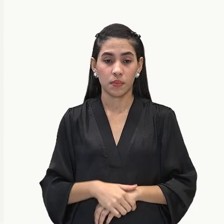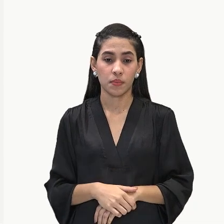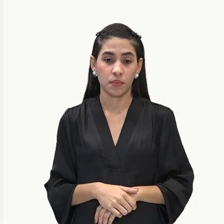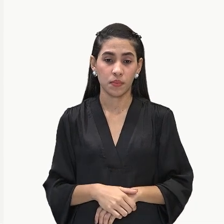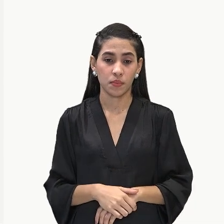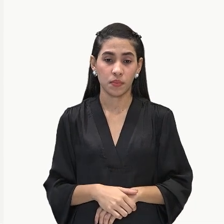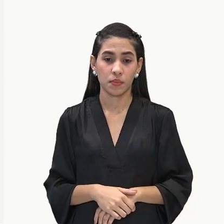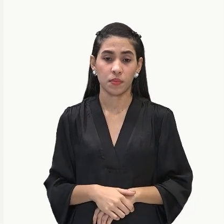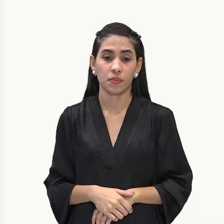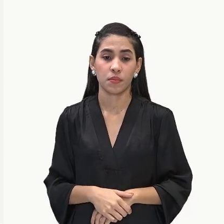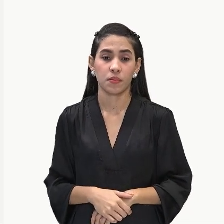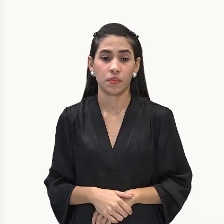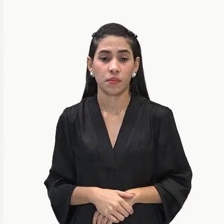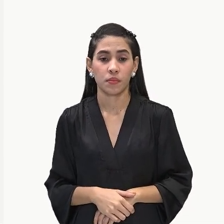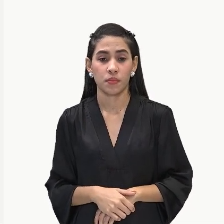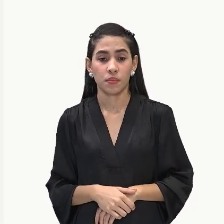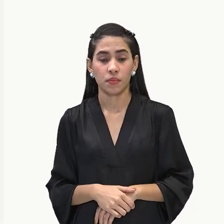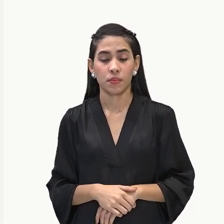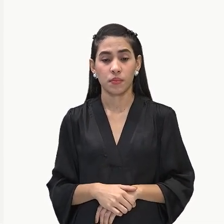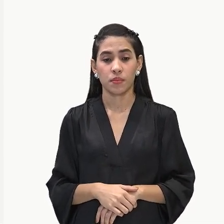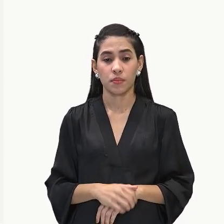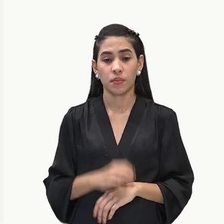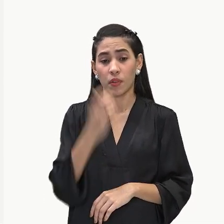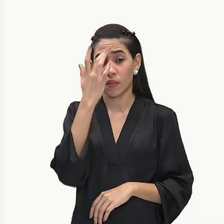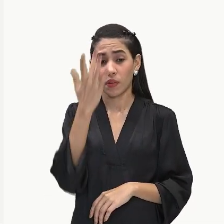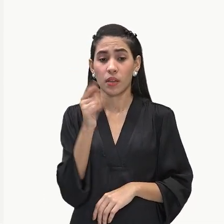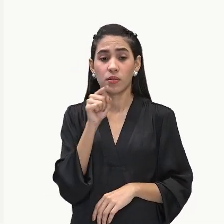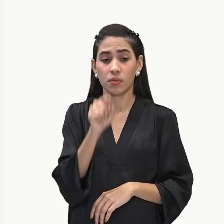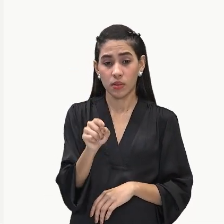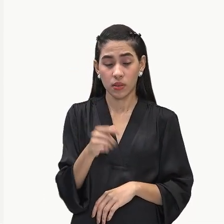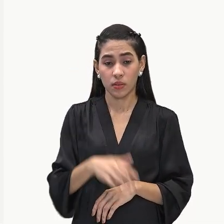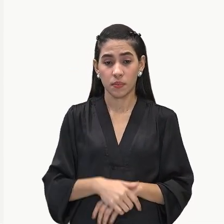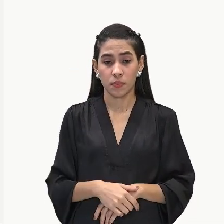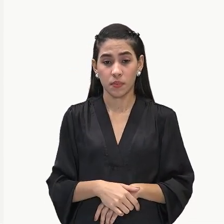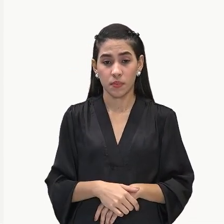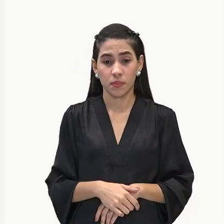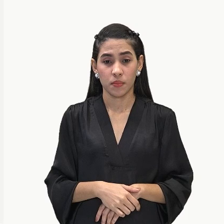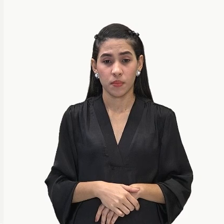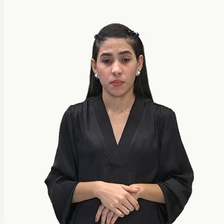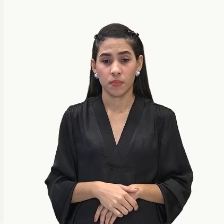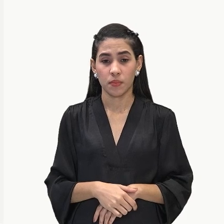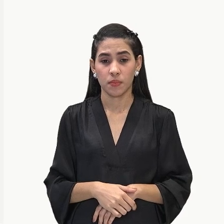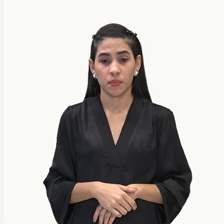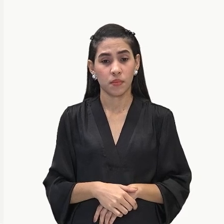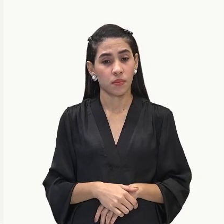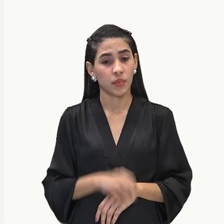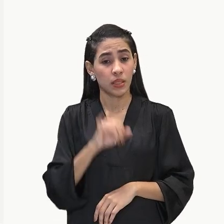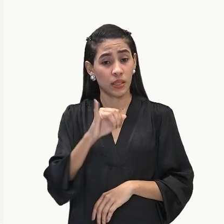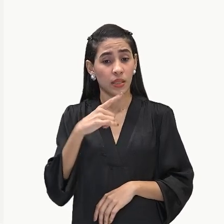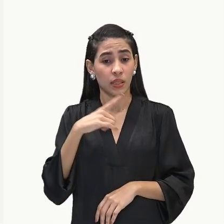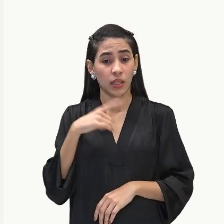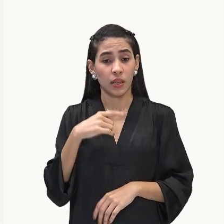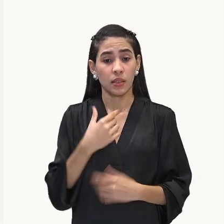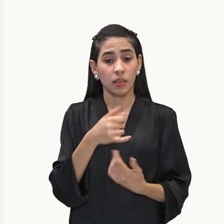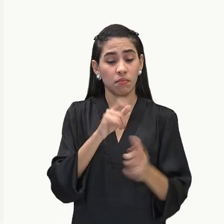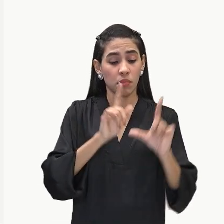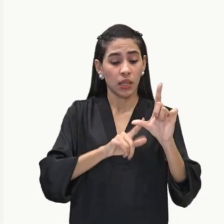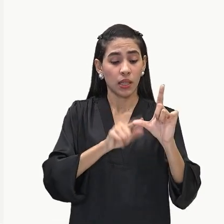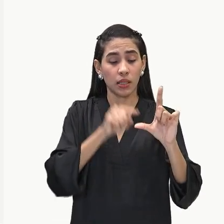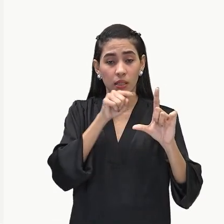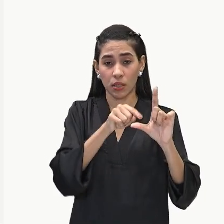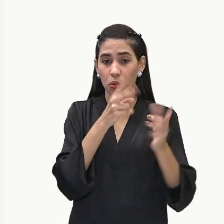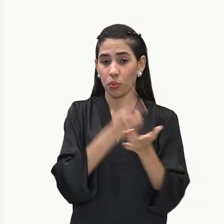segundo modo, não é? Que você vai ver aí qual é o mais fácil para você, deixa quem tem letra aí no primeiro